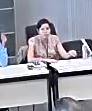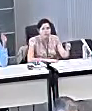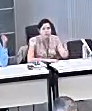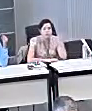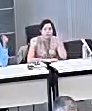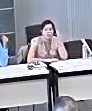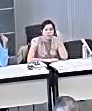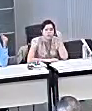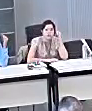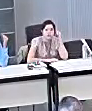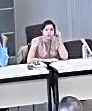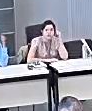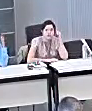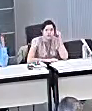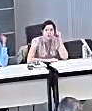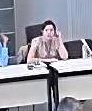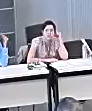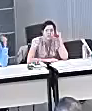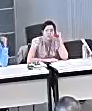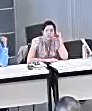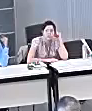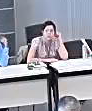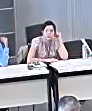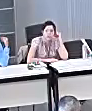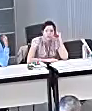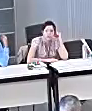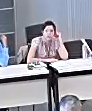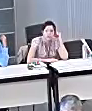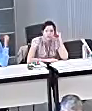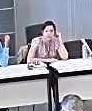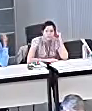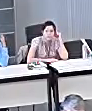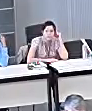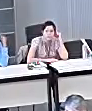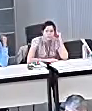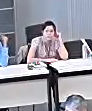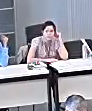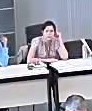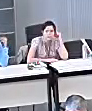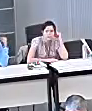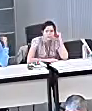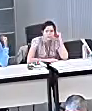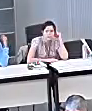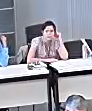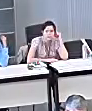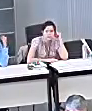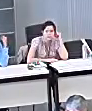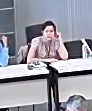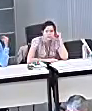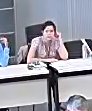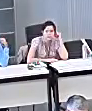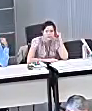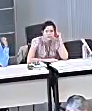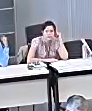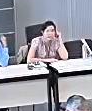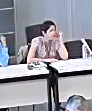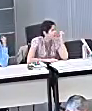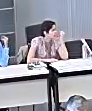caracterize a acessibilidade se dentro do veículo você não tem acessibilidade aquele